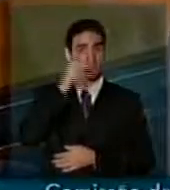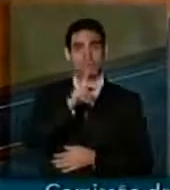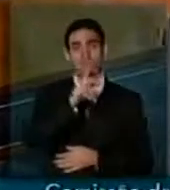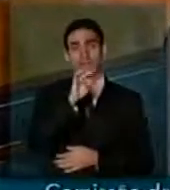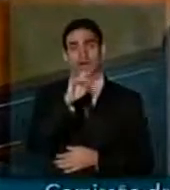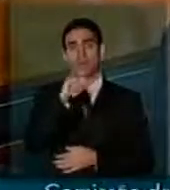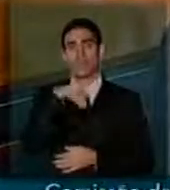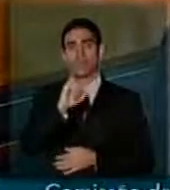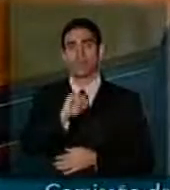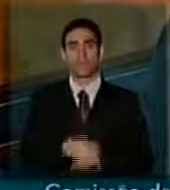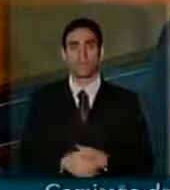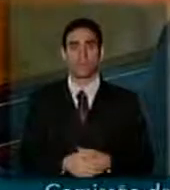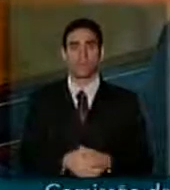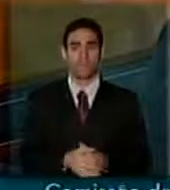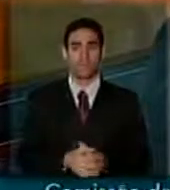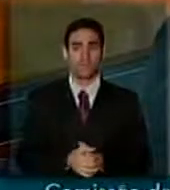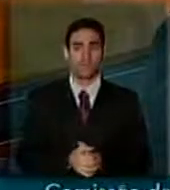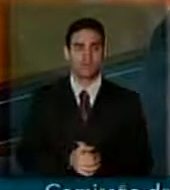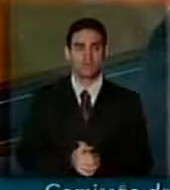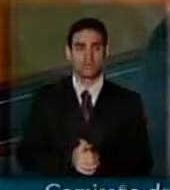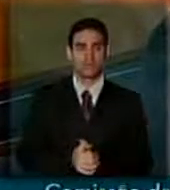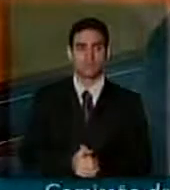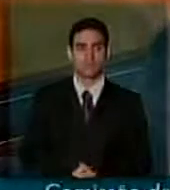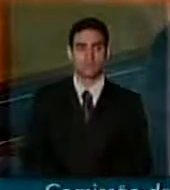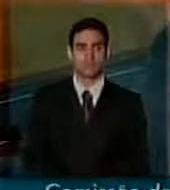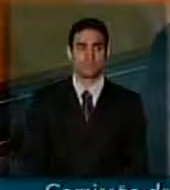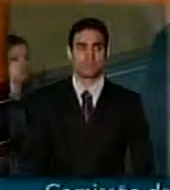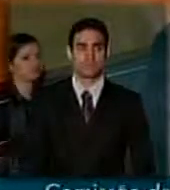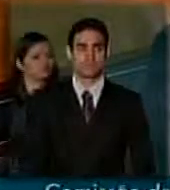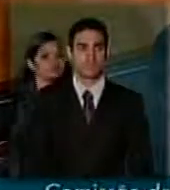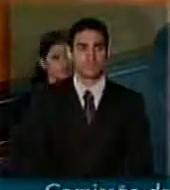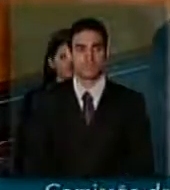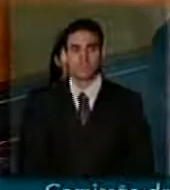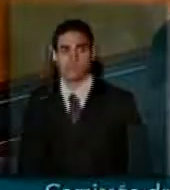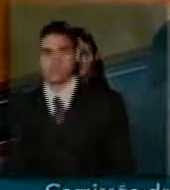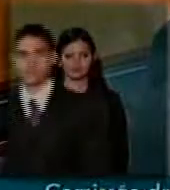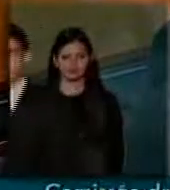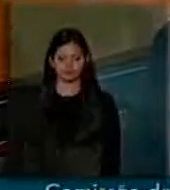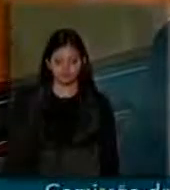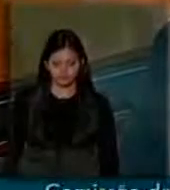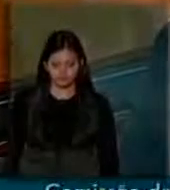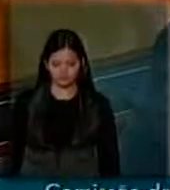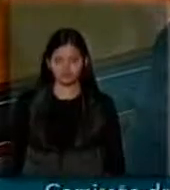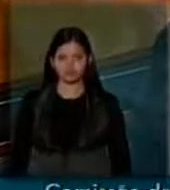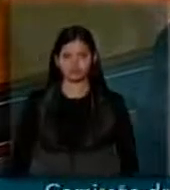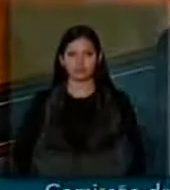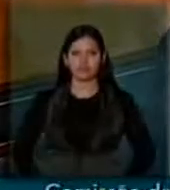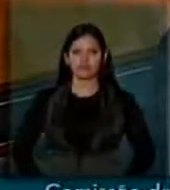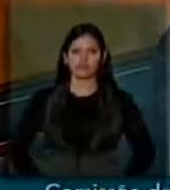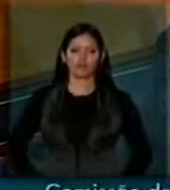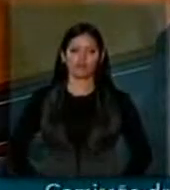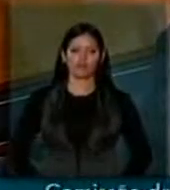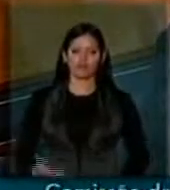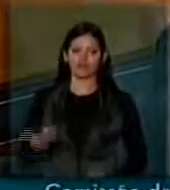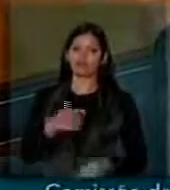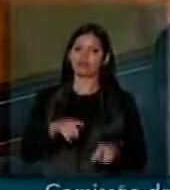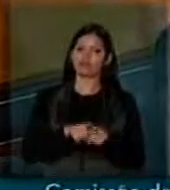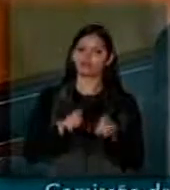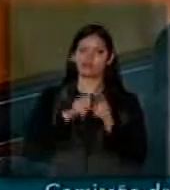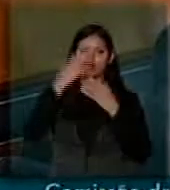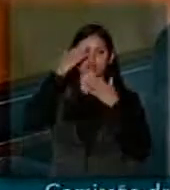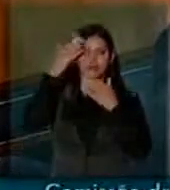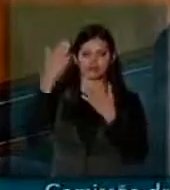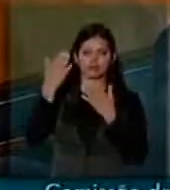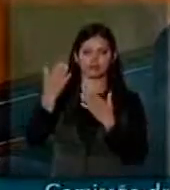Presidente, eu gostaria parabenizá-lo, bem como a deputada Rita Camata, pelo requerimento e também agradecer pela função